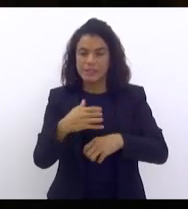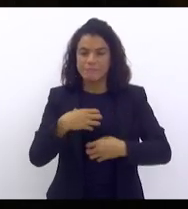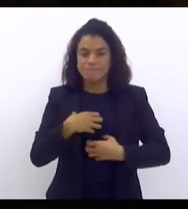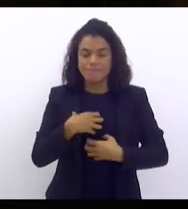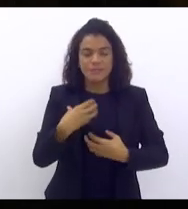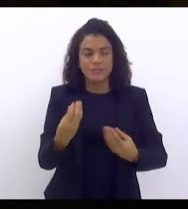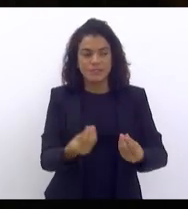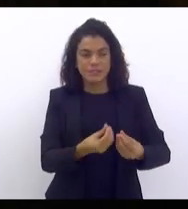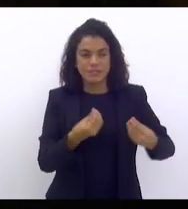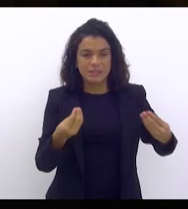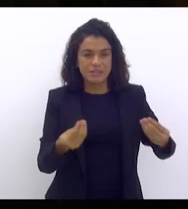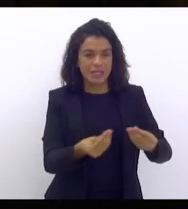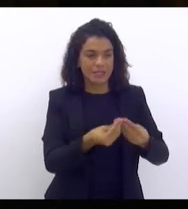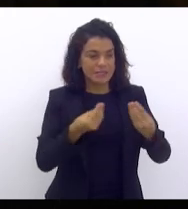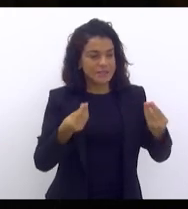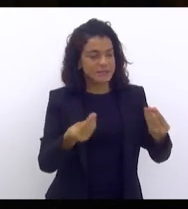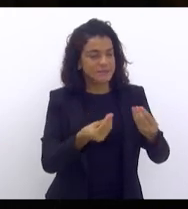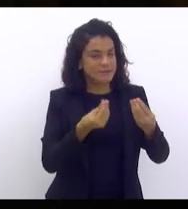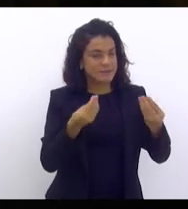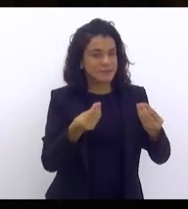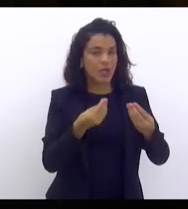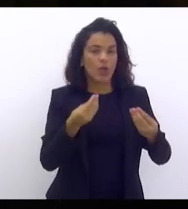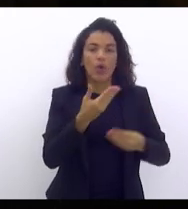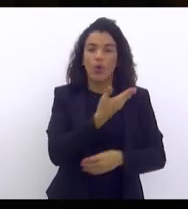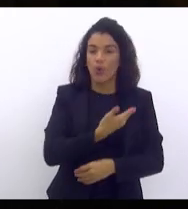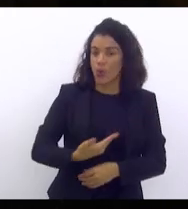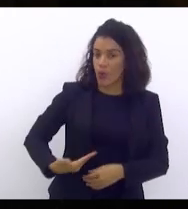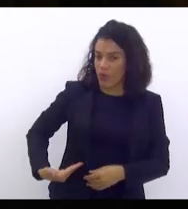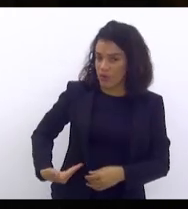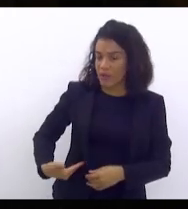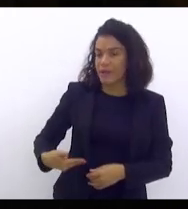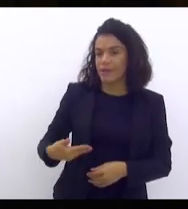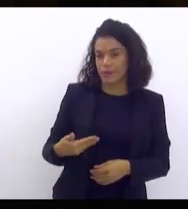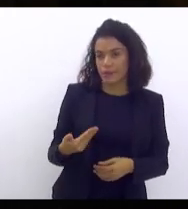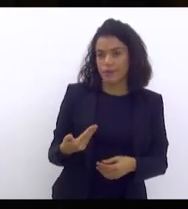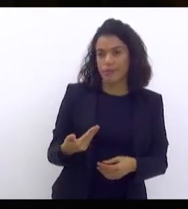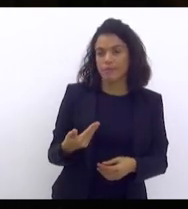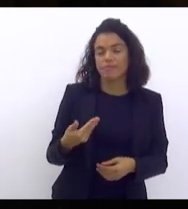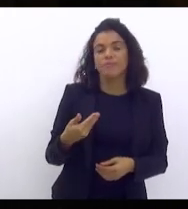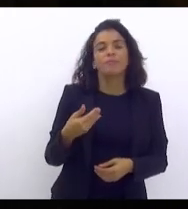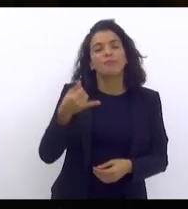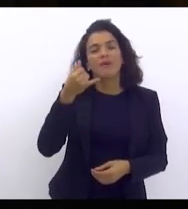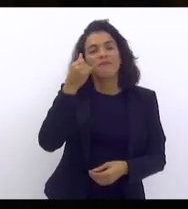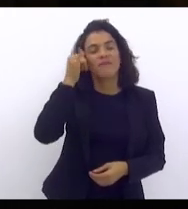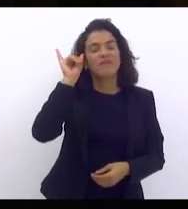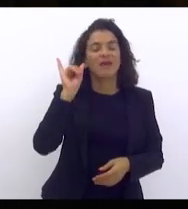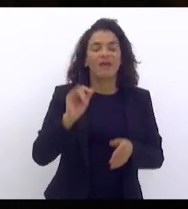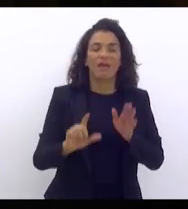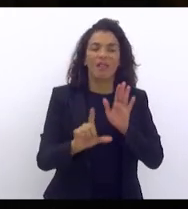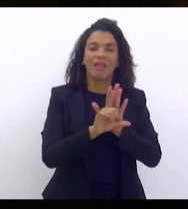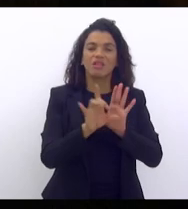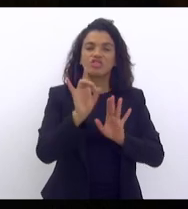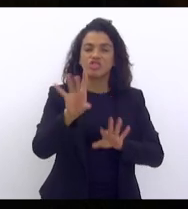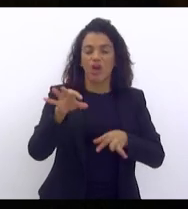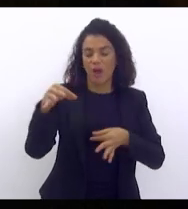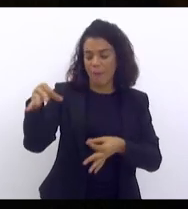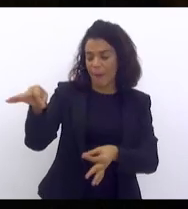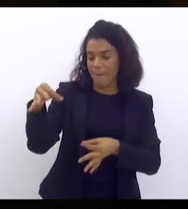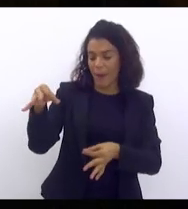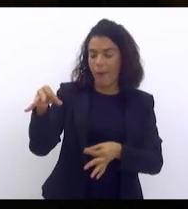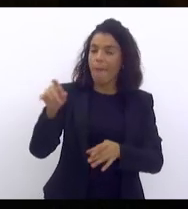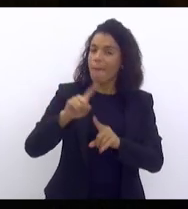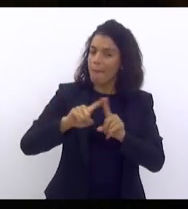sensibilizar o nosso governador para que a lei não fique apenas no papel, mas que, de fato, ela se